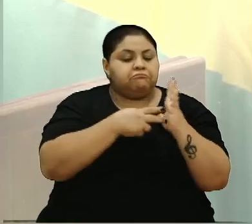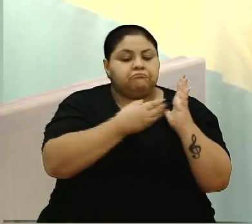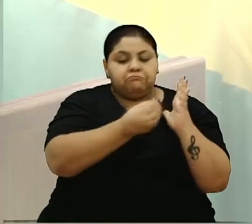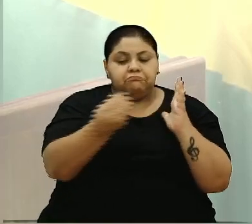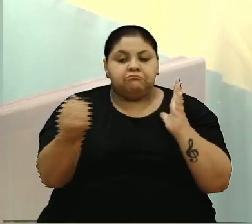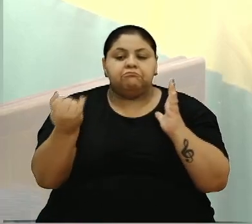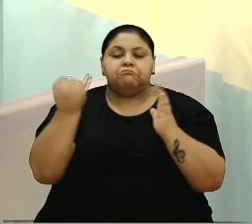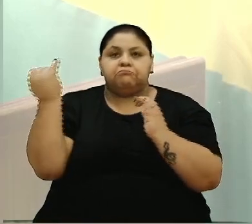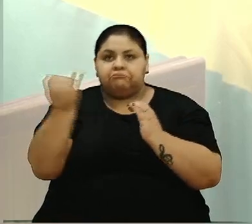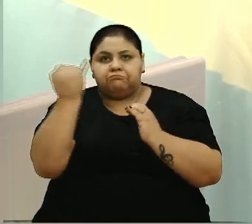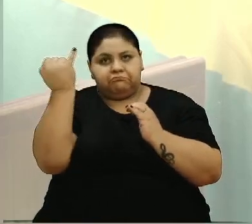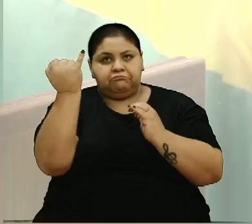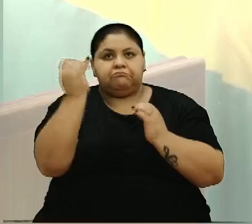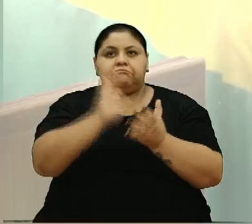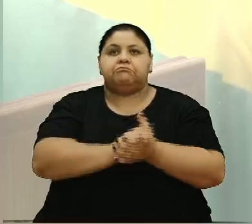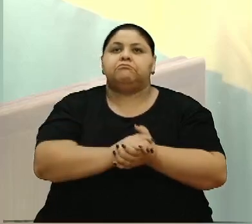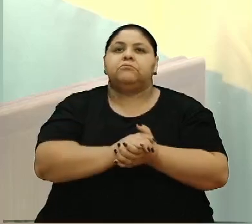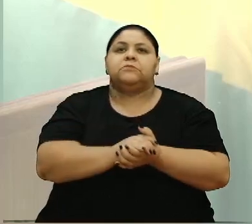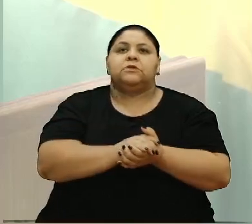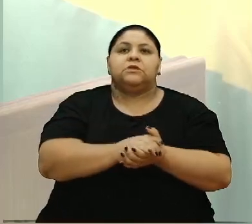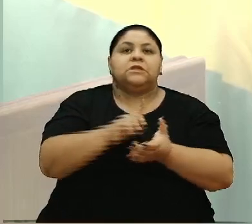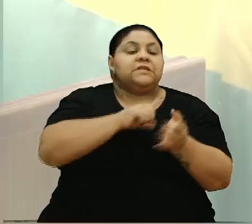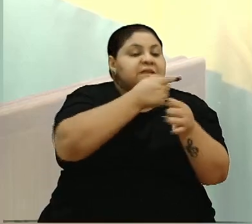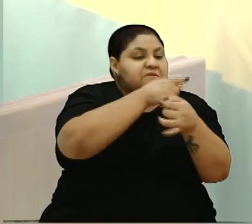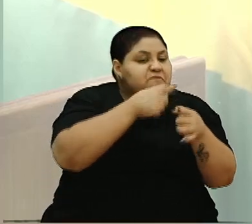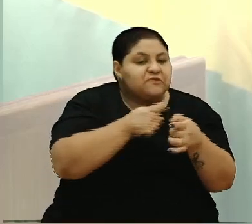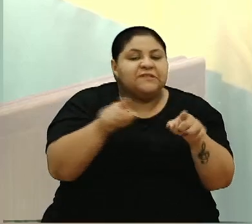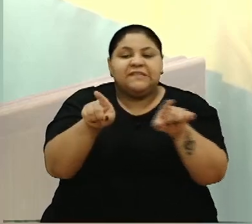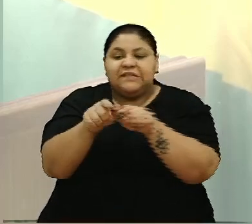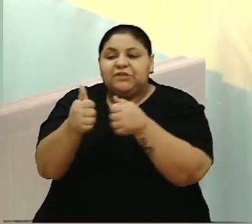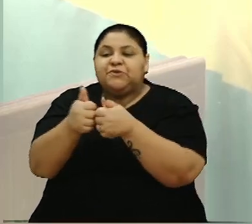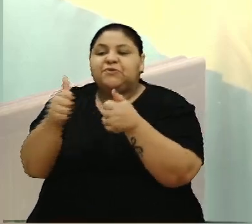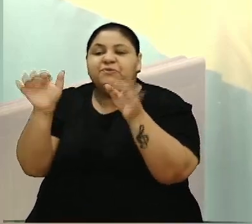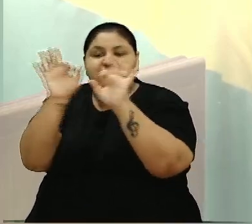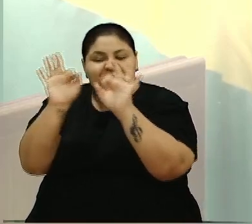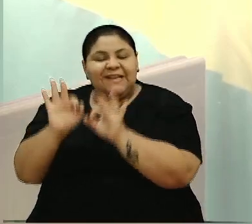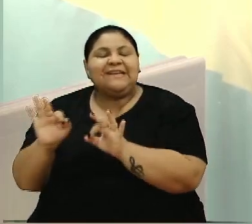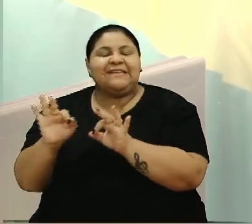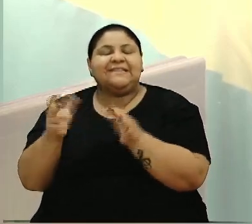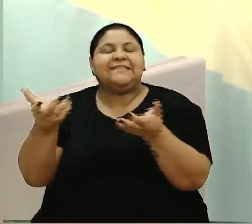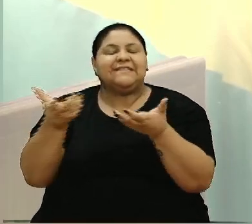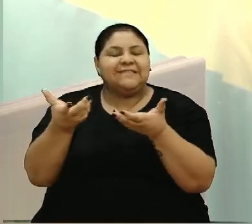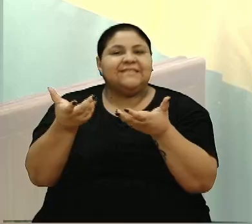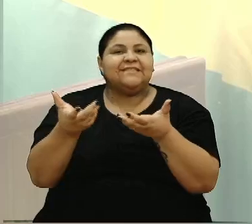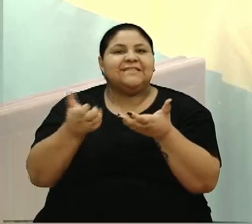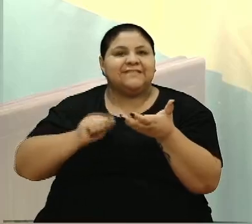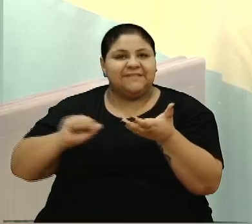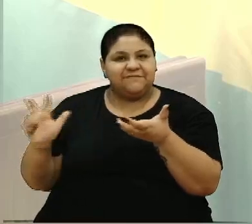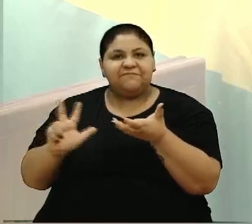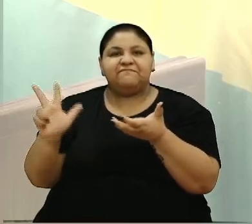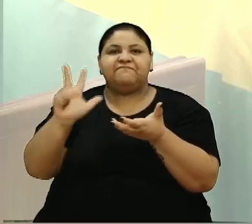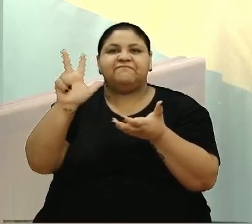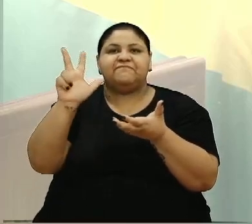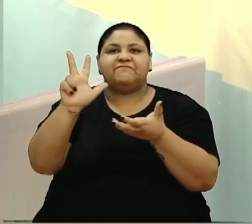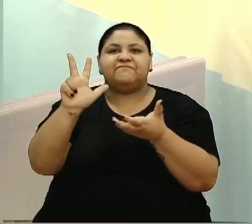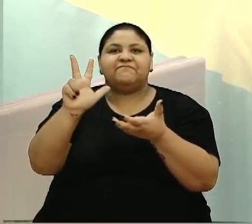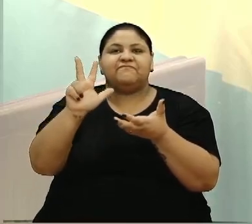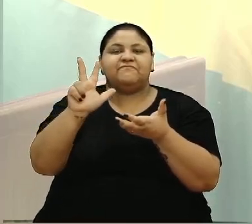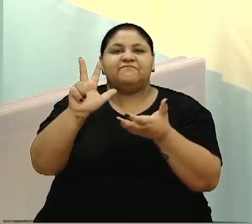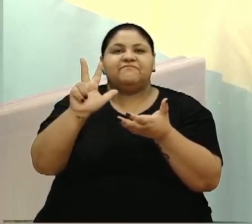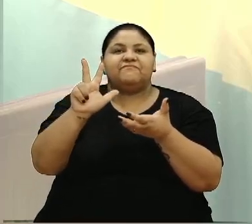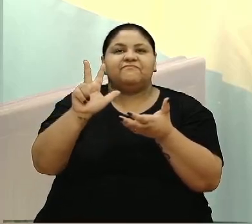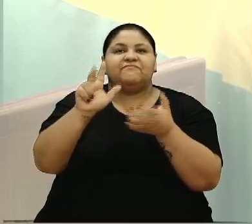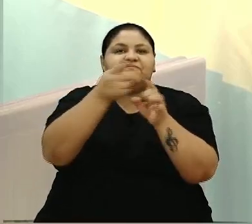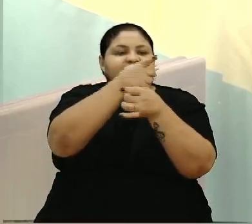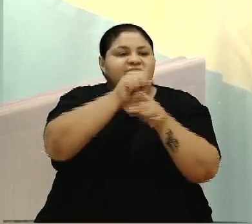importante. Então, onde tem música tem alegria. Quero então valorizar Maiquinho do Acordeão